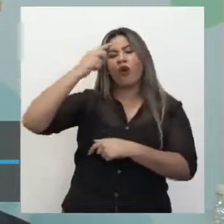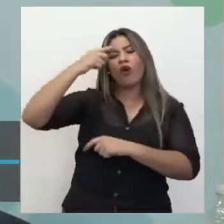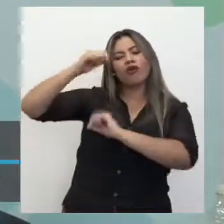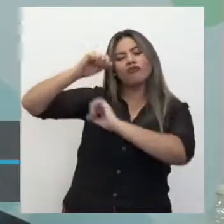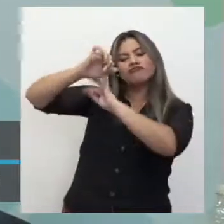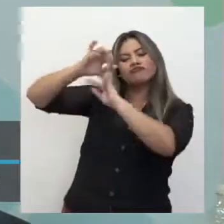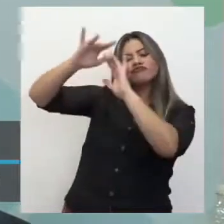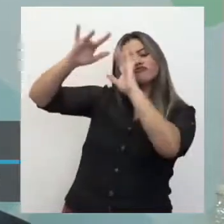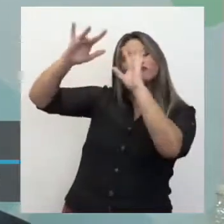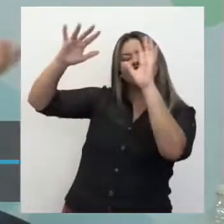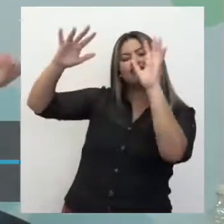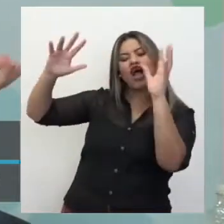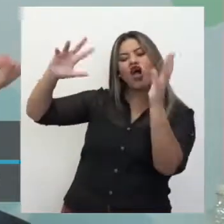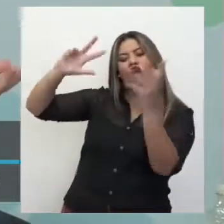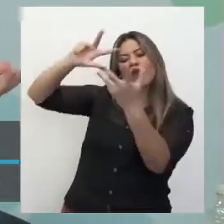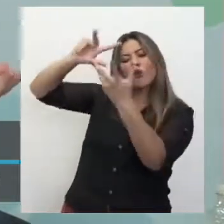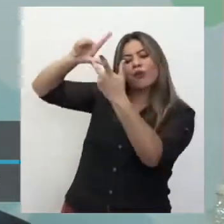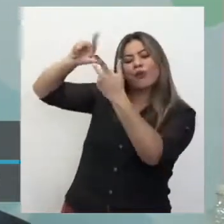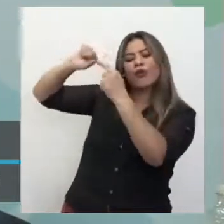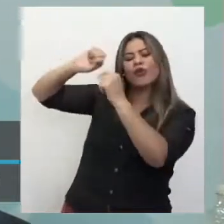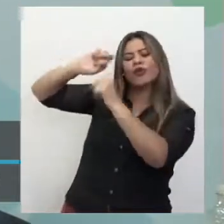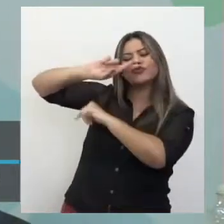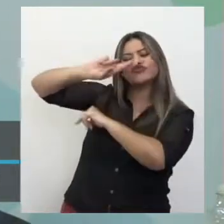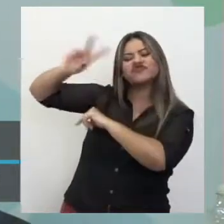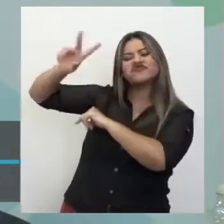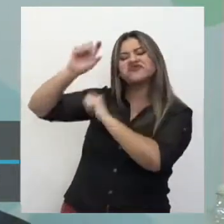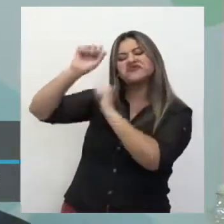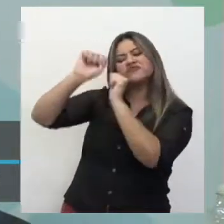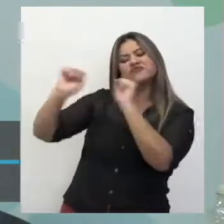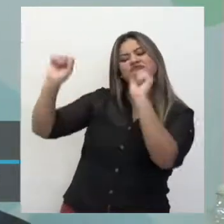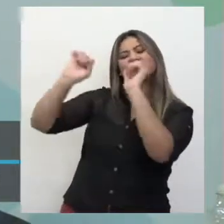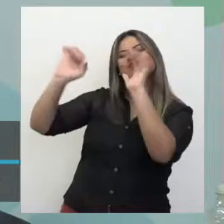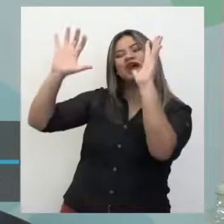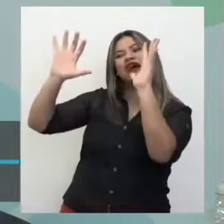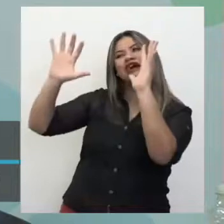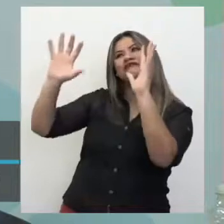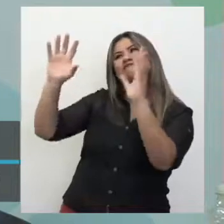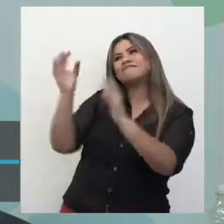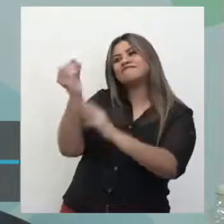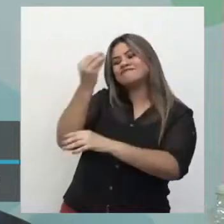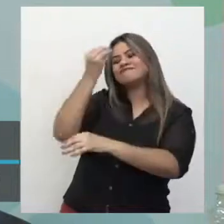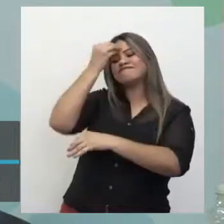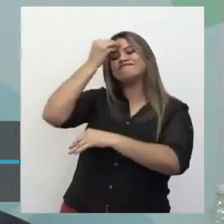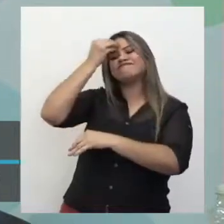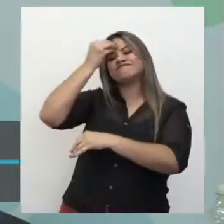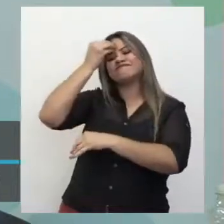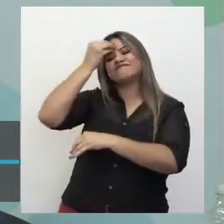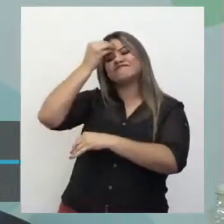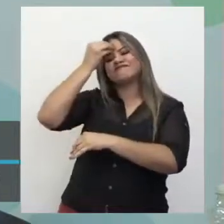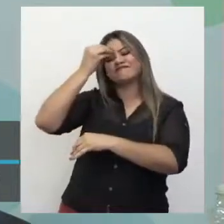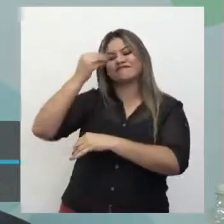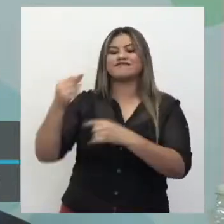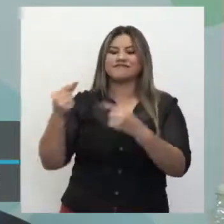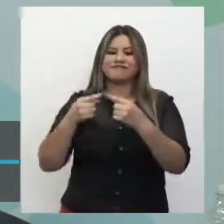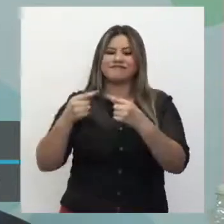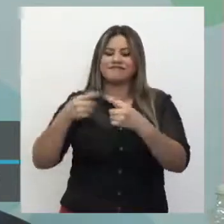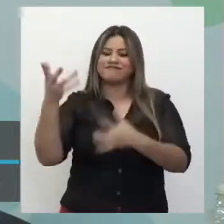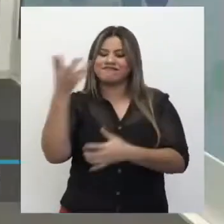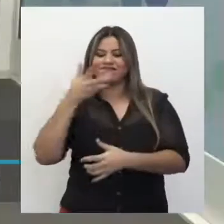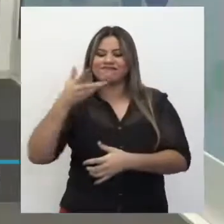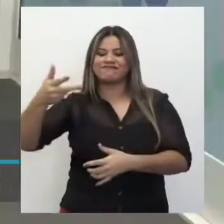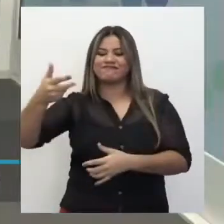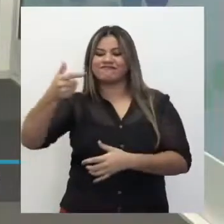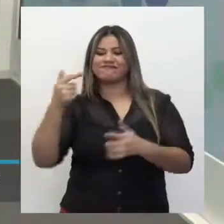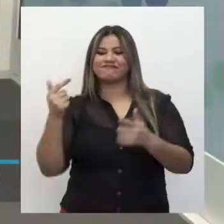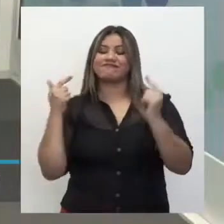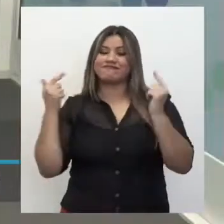entre aspas, num mundo tão mágico, né? Que acaba a gente guardando isso de uma forma de entreter mesmo. Então,